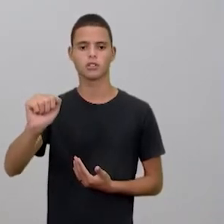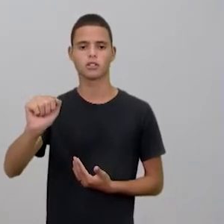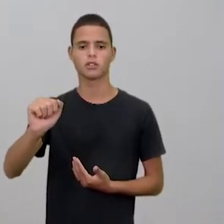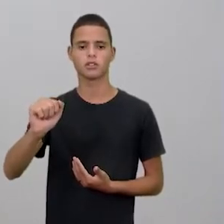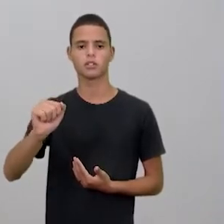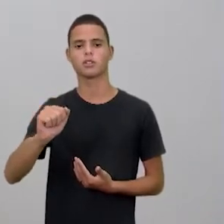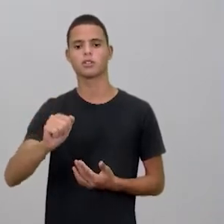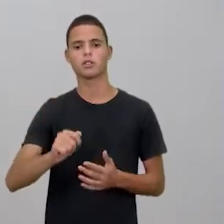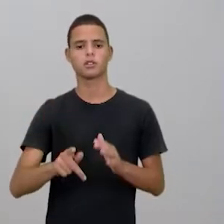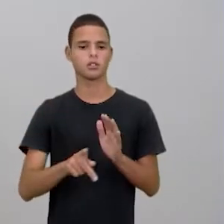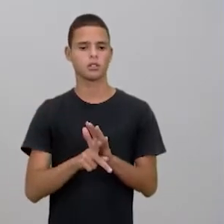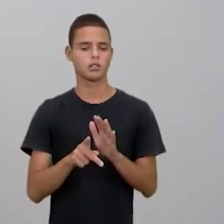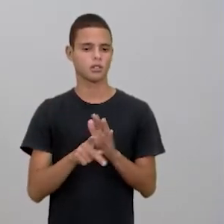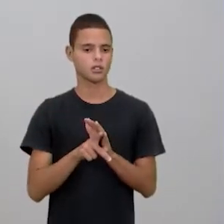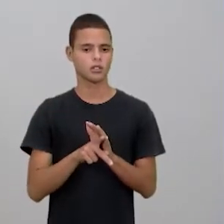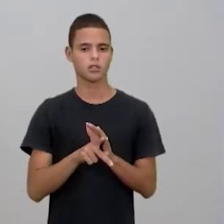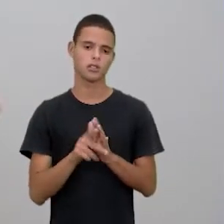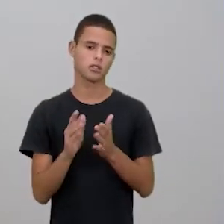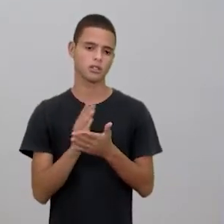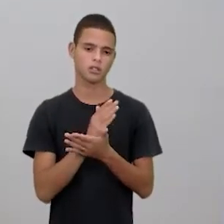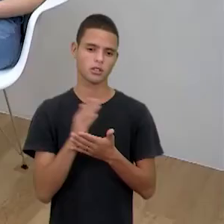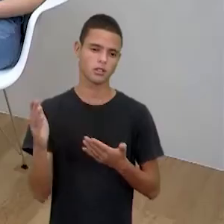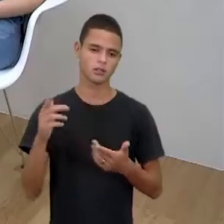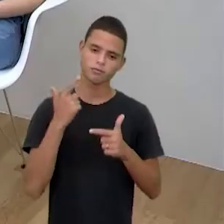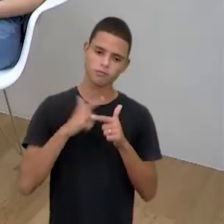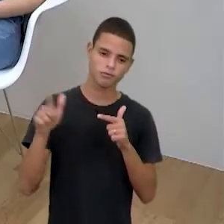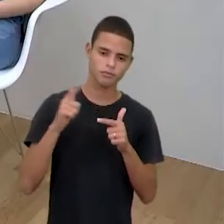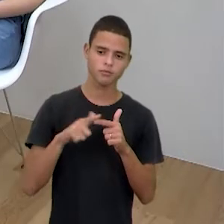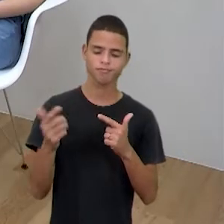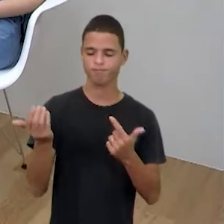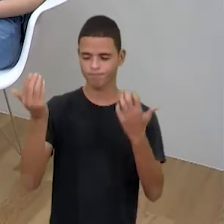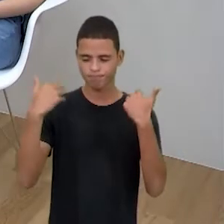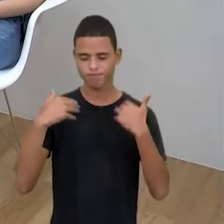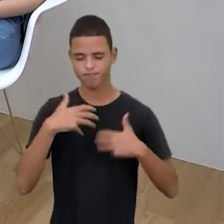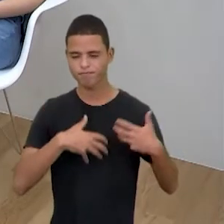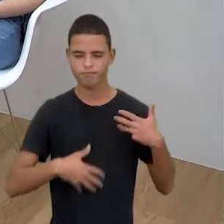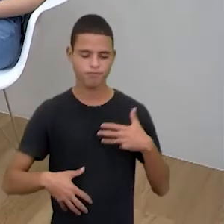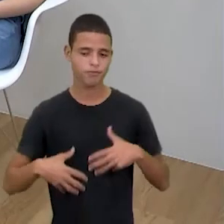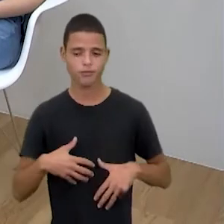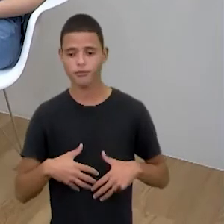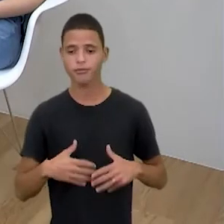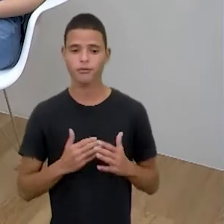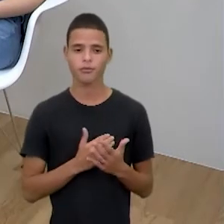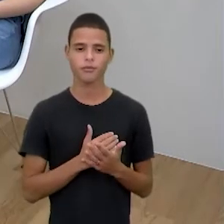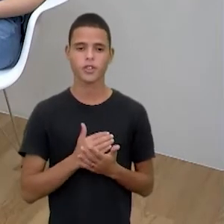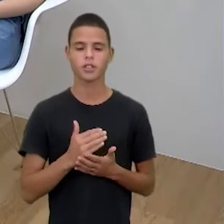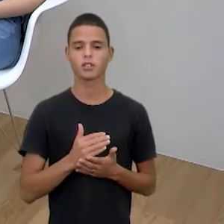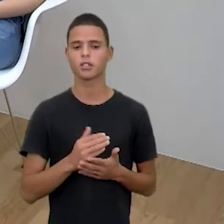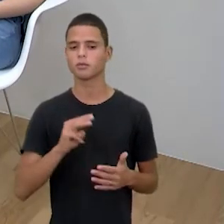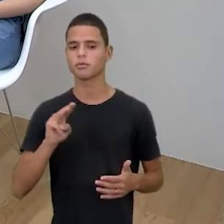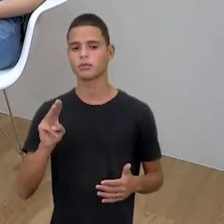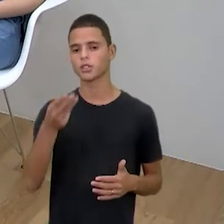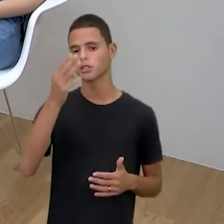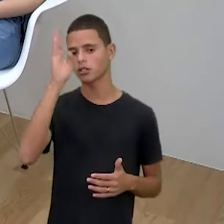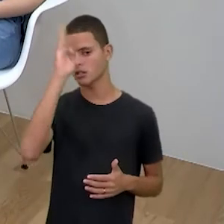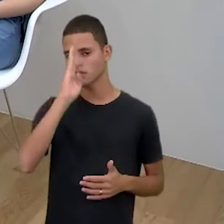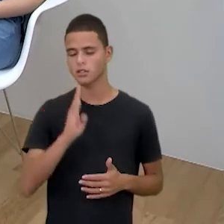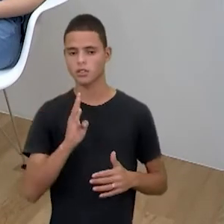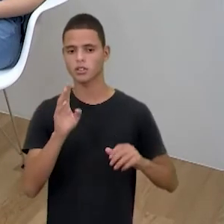obrigatoriamente você tem que ficar ao lado, você vai ter que ficar muito bem relacionado com os recursos. E